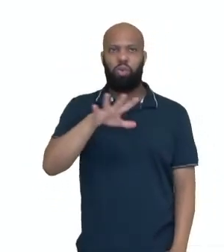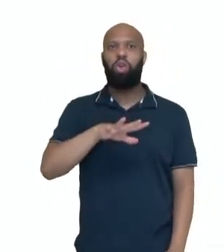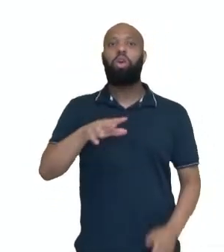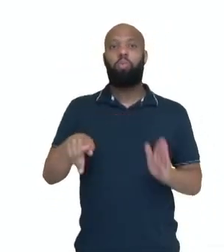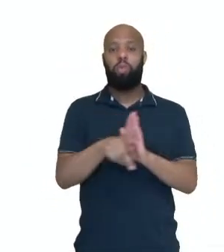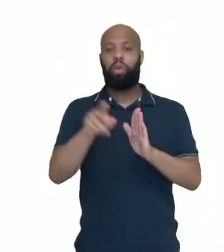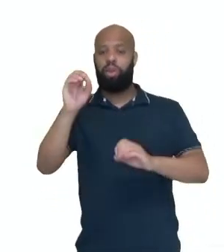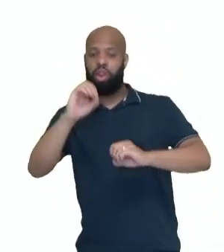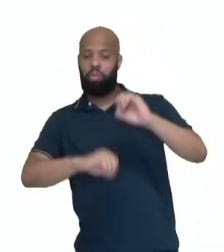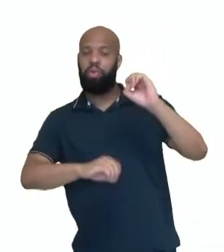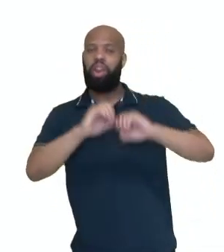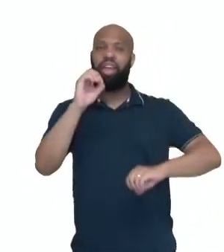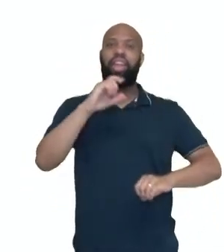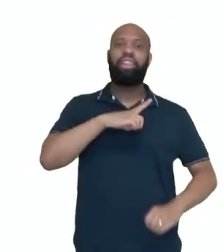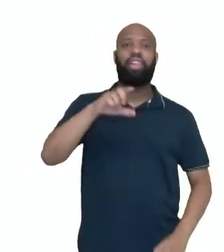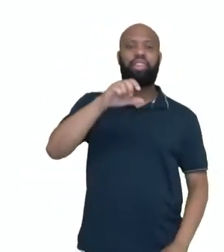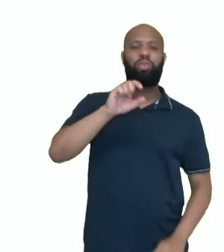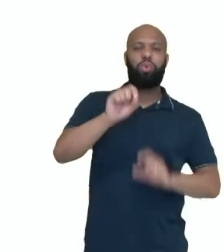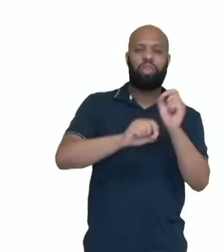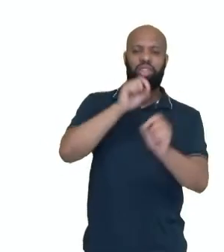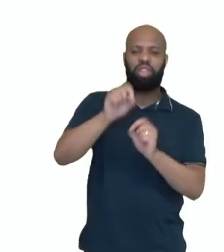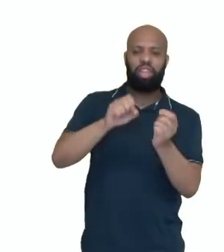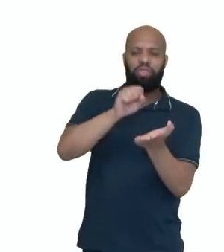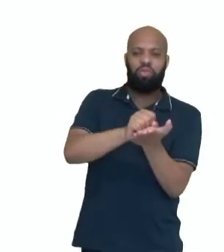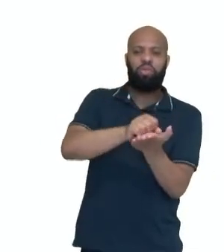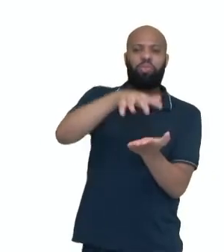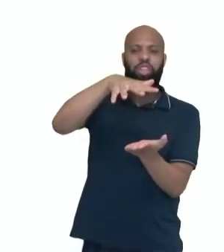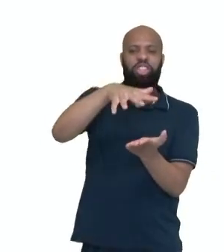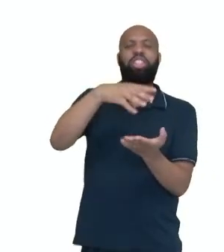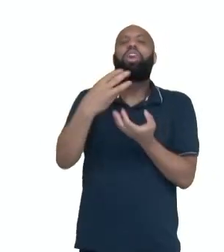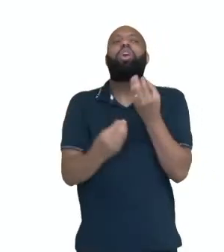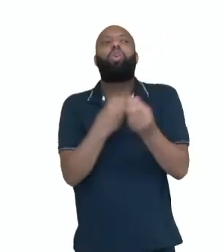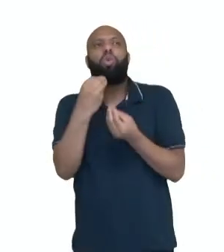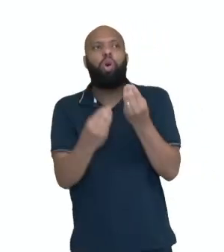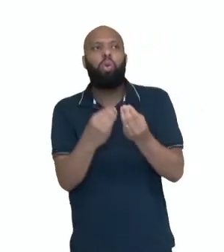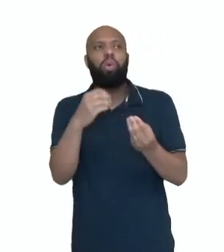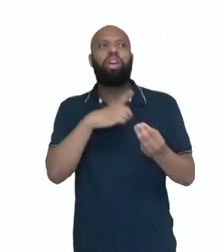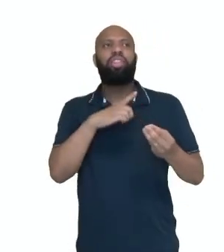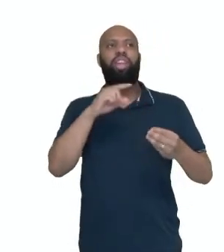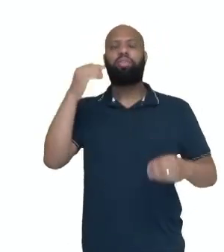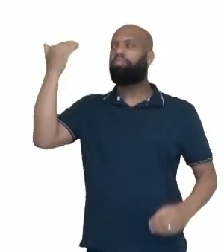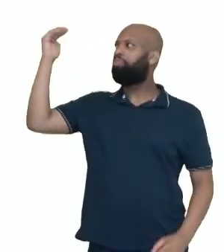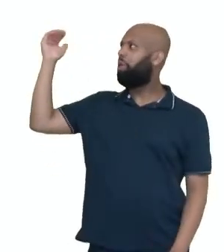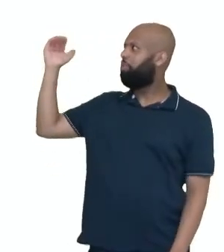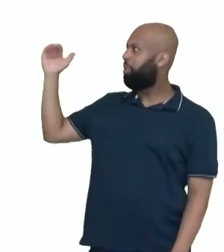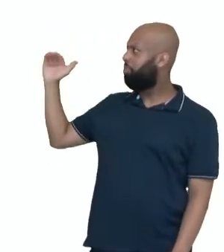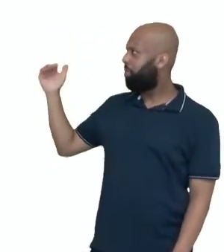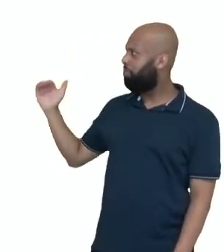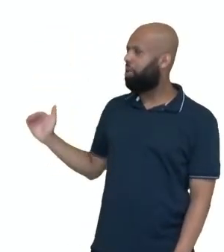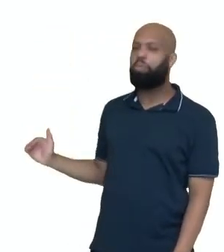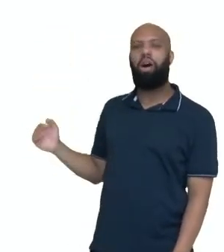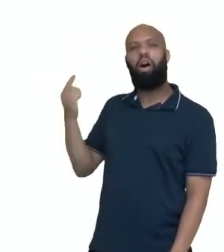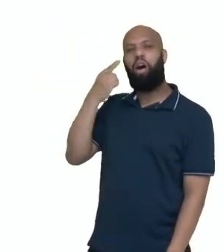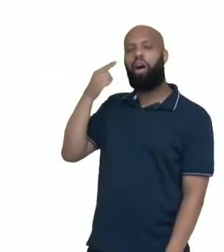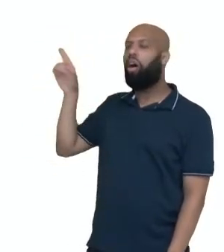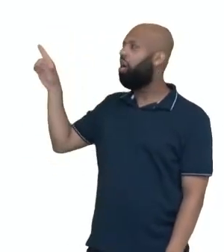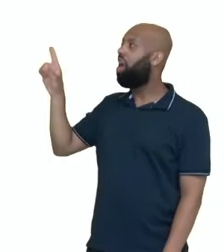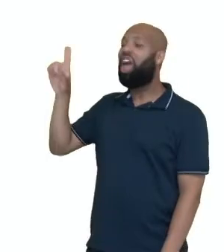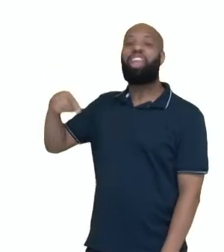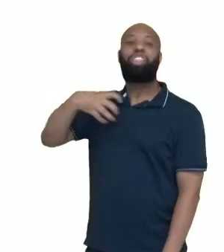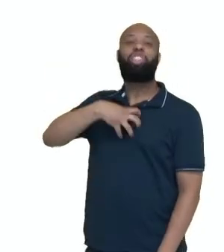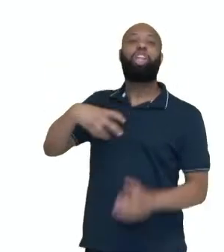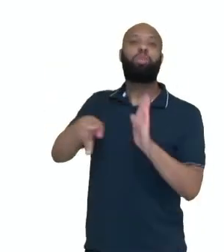moléculas, figuras geométricas que são classificadas da seguinte forma. Então temos linear, angular, trigonal